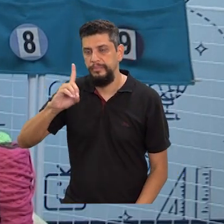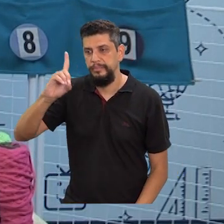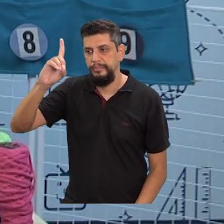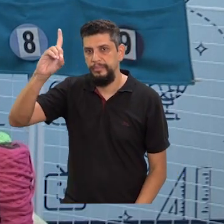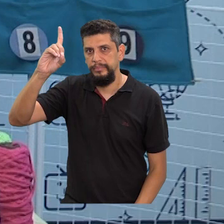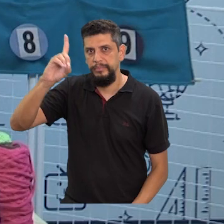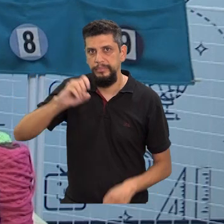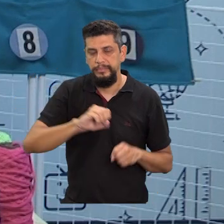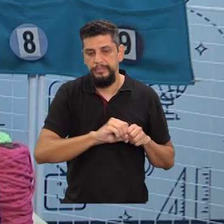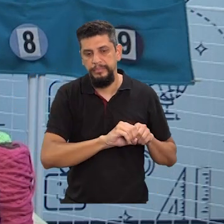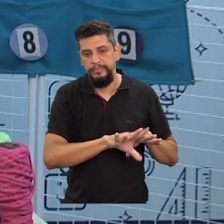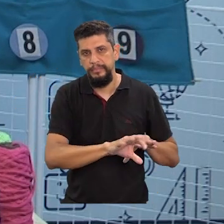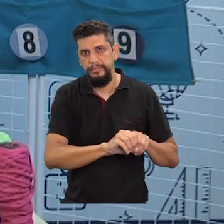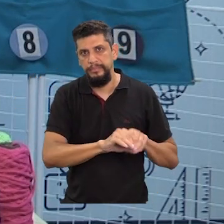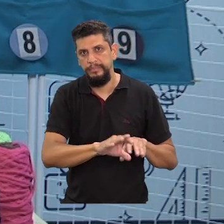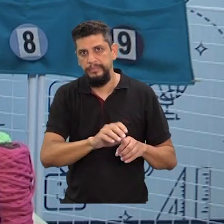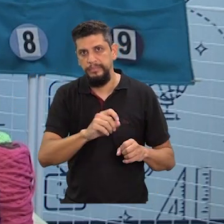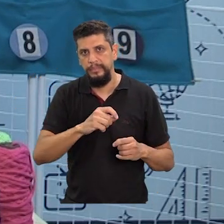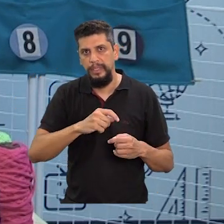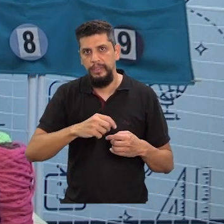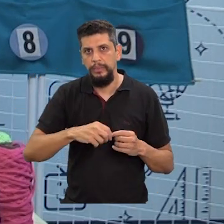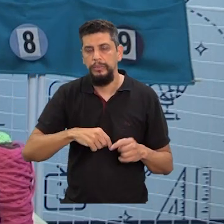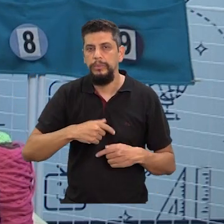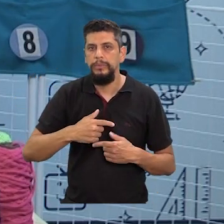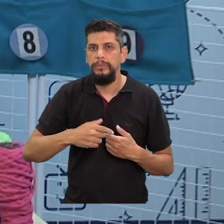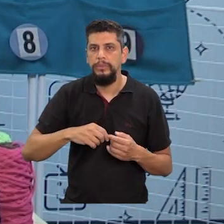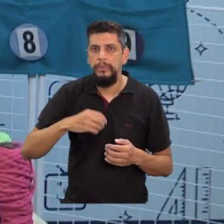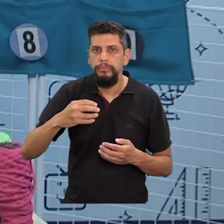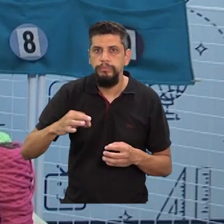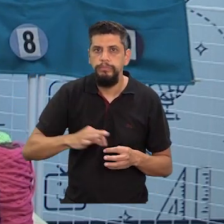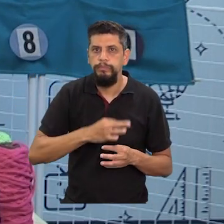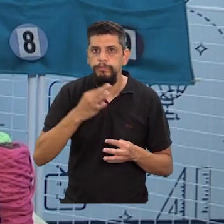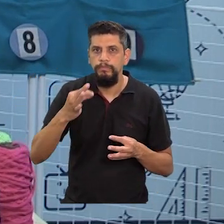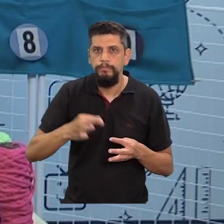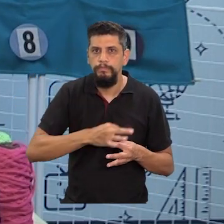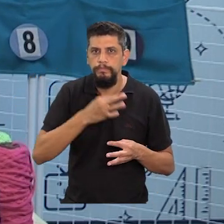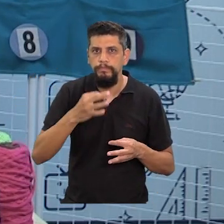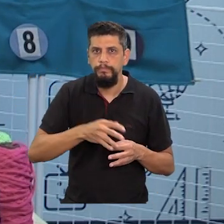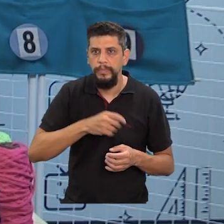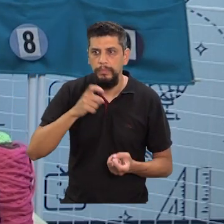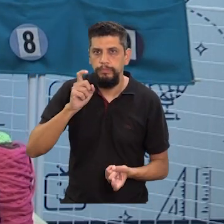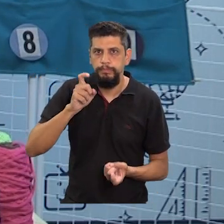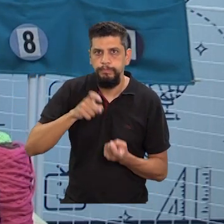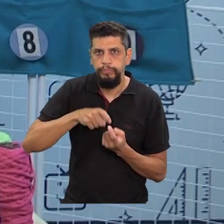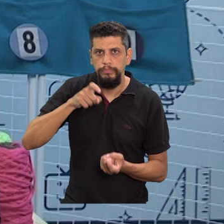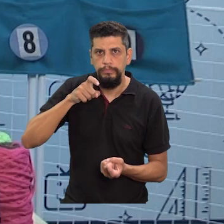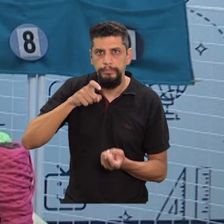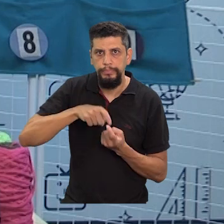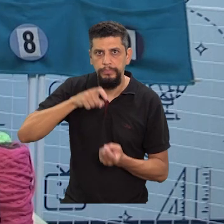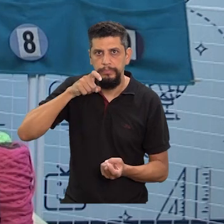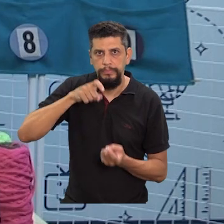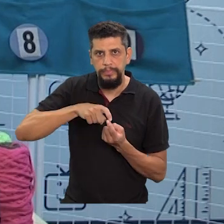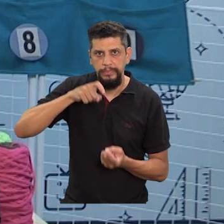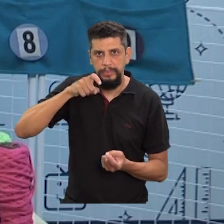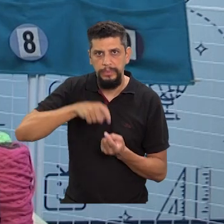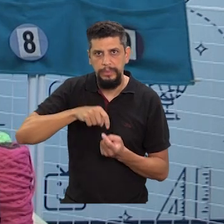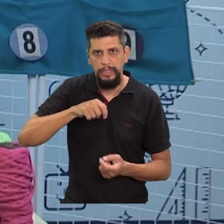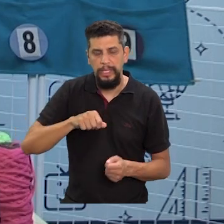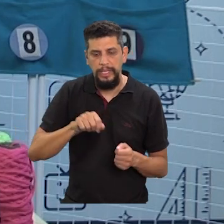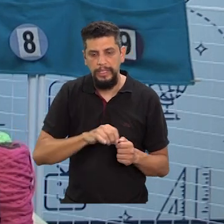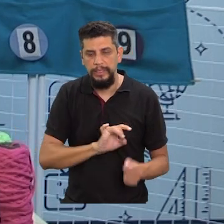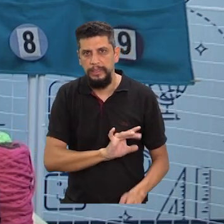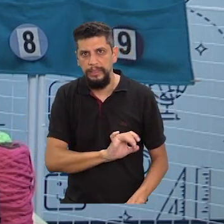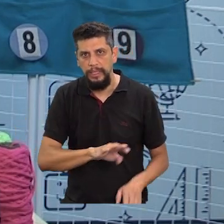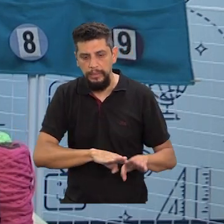a ensinou a arte de tecer. Aracne se transformou em uma grande tecelã e aos poucos ali, já a